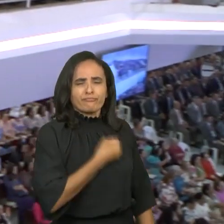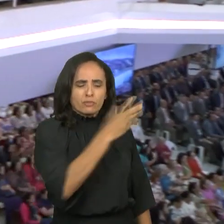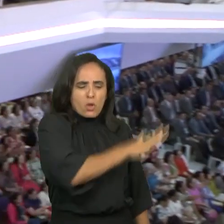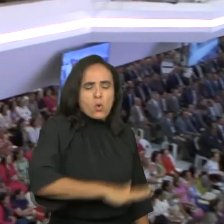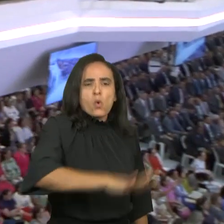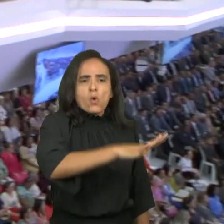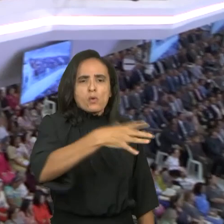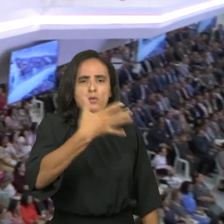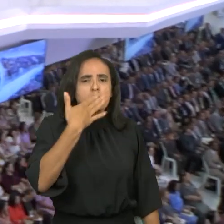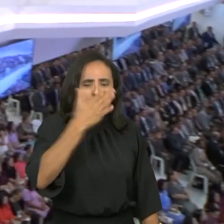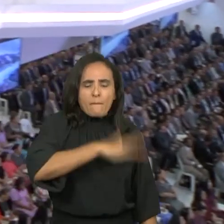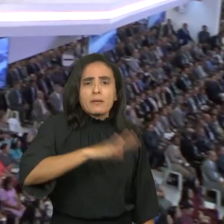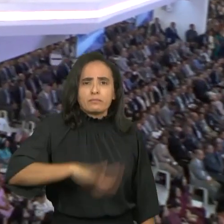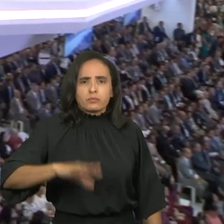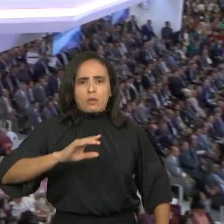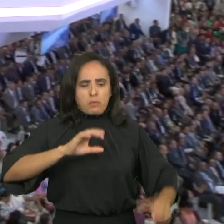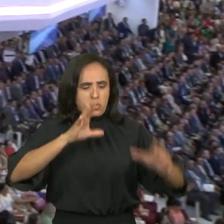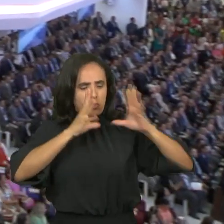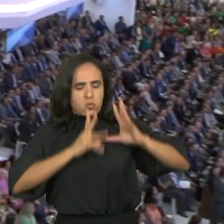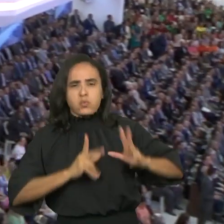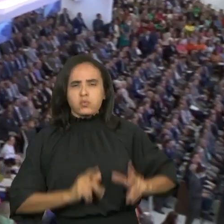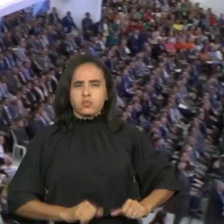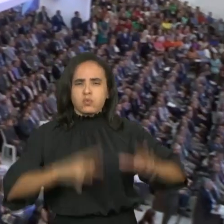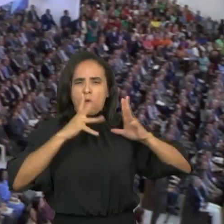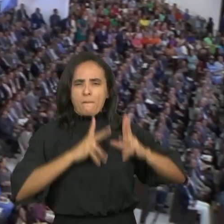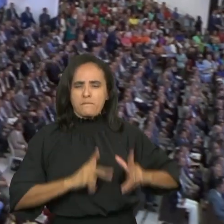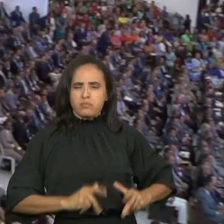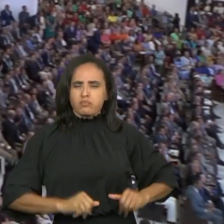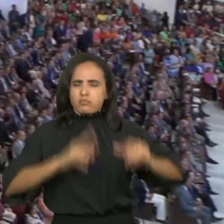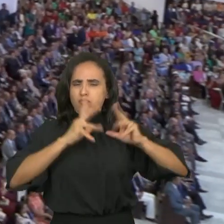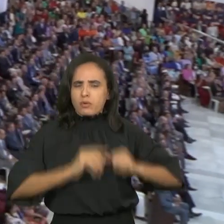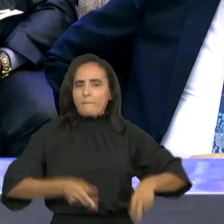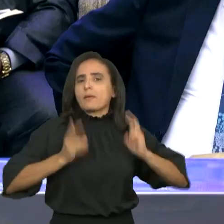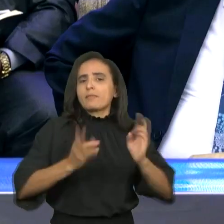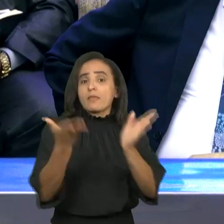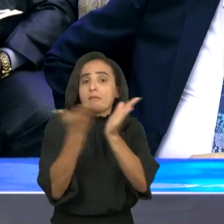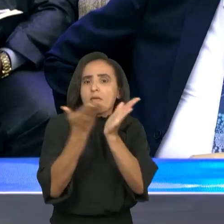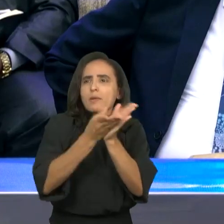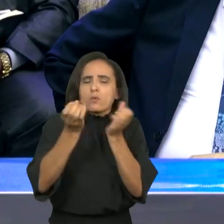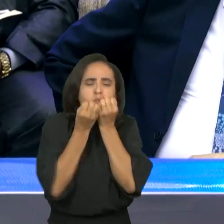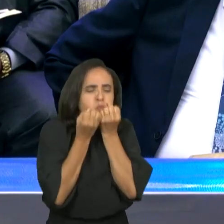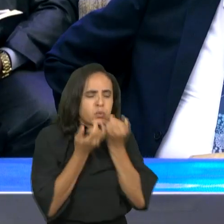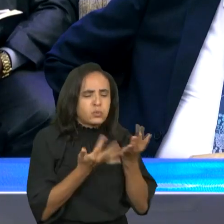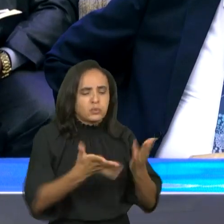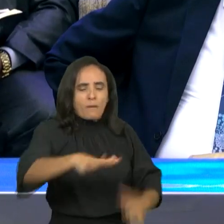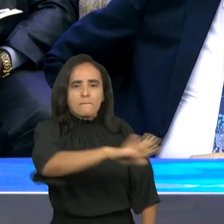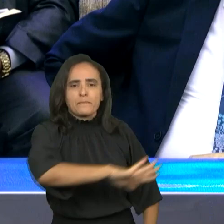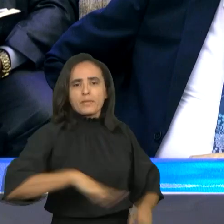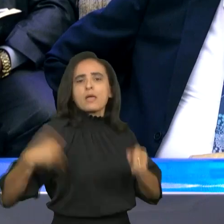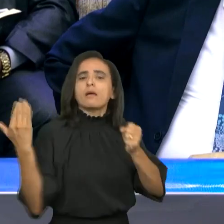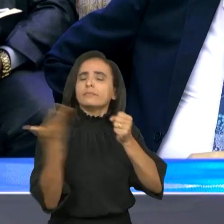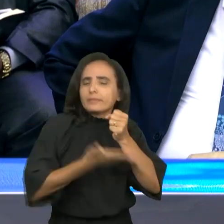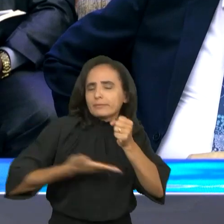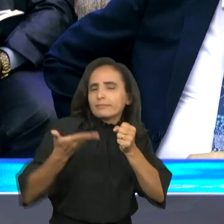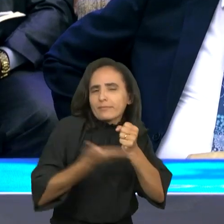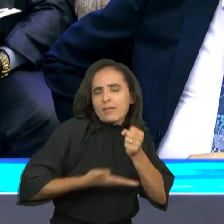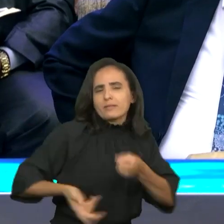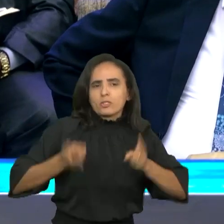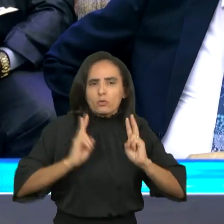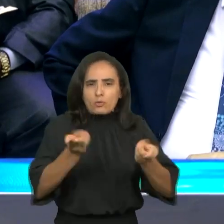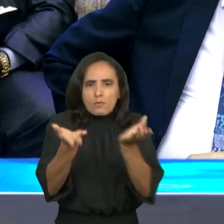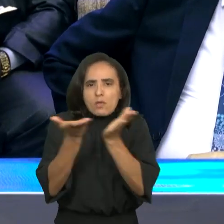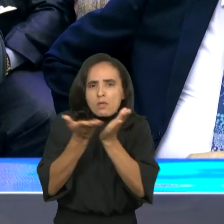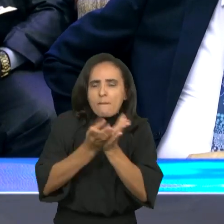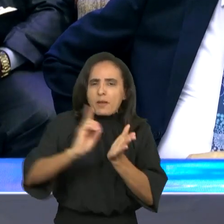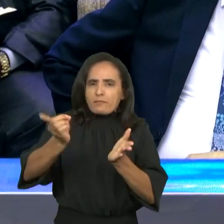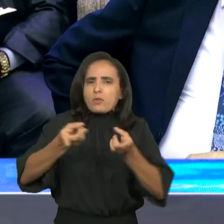com que os nossos filhos sejam purificados de todo o pecado é a palavra de Deus que é o alicerce é a palavra de Deus que